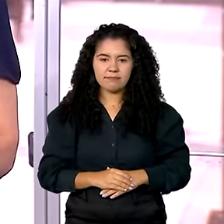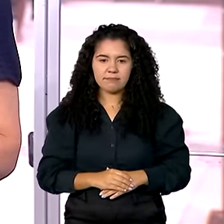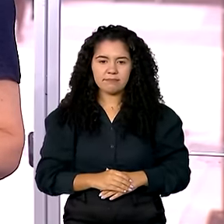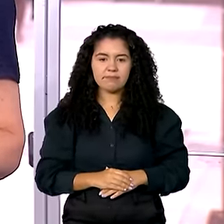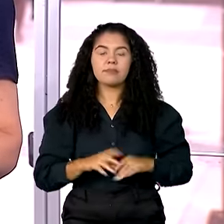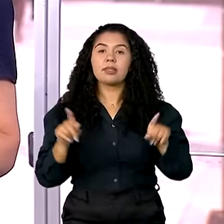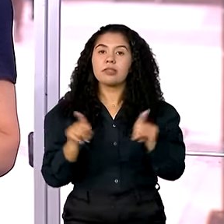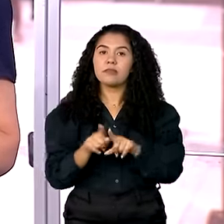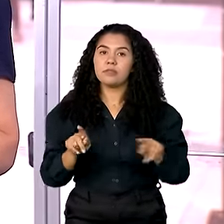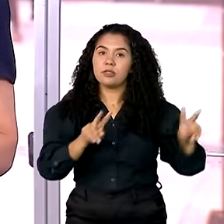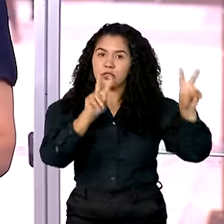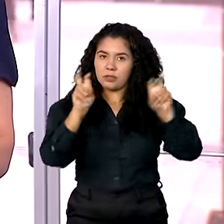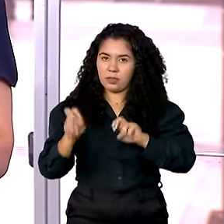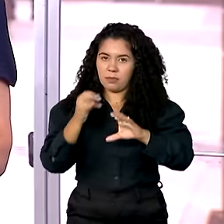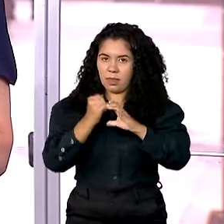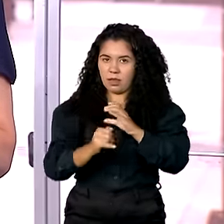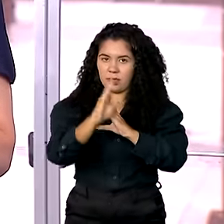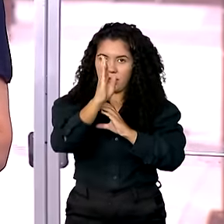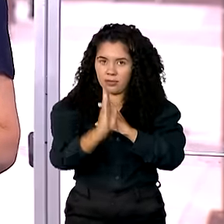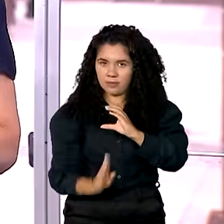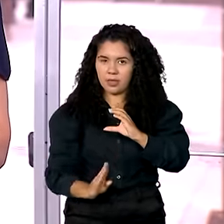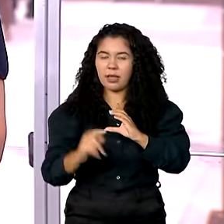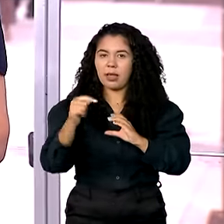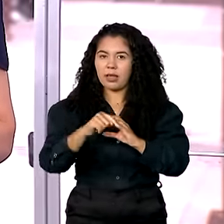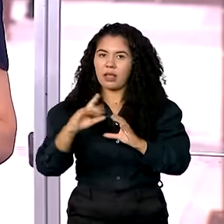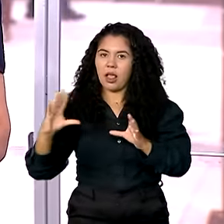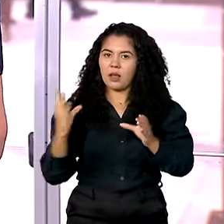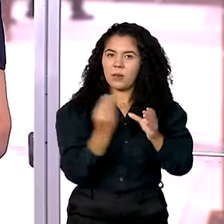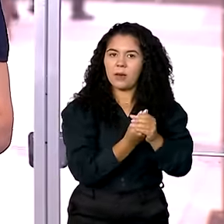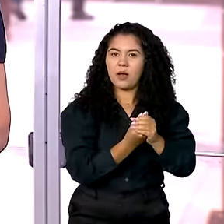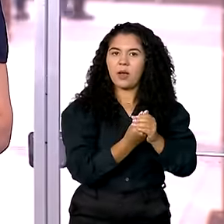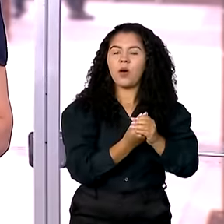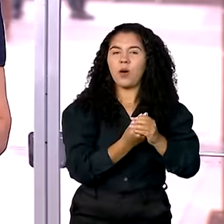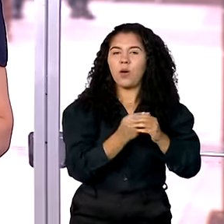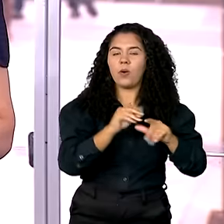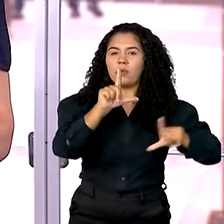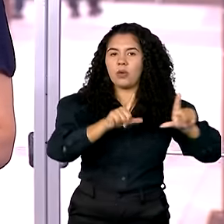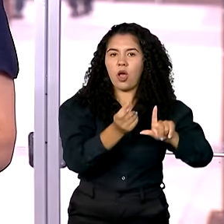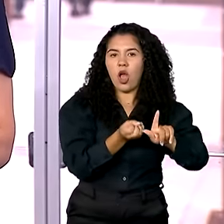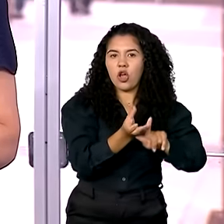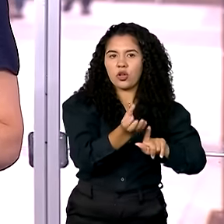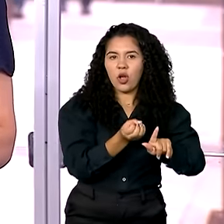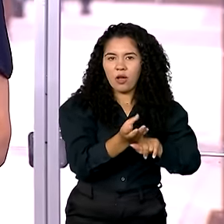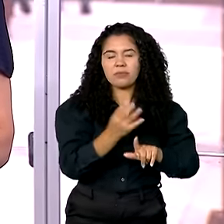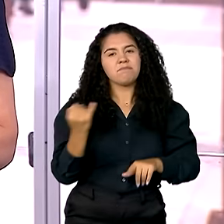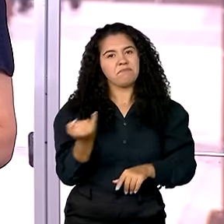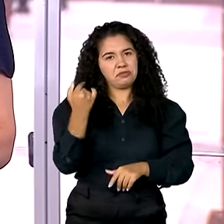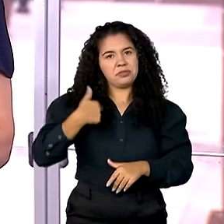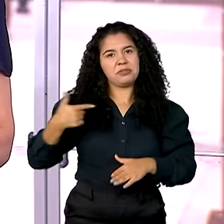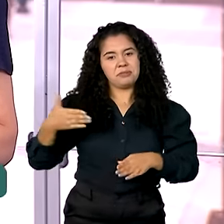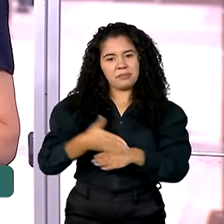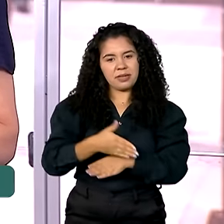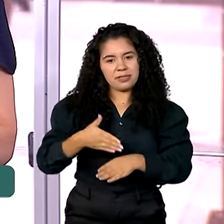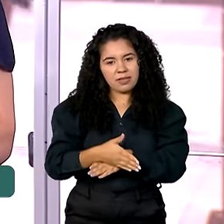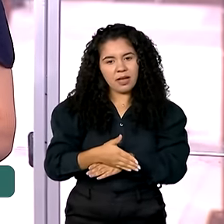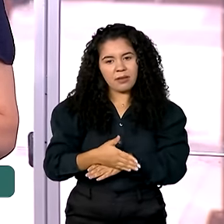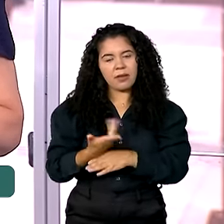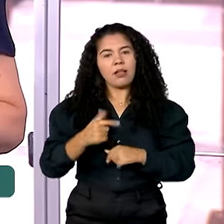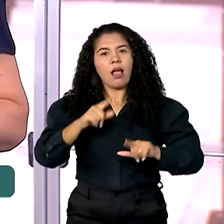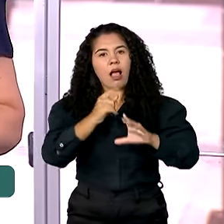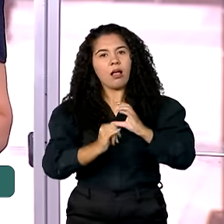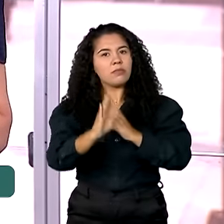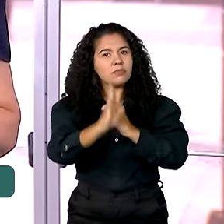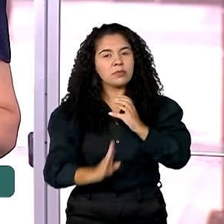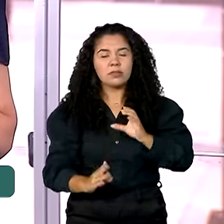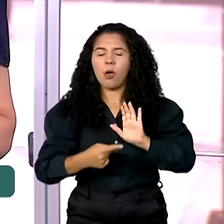E a empresa Brasil de Comunicação, que inclui o Canal Gov, tem uma participação importantíssima aqui no G20 Social. A emissora está